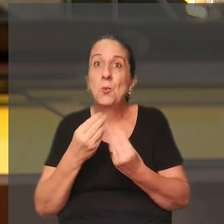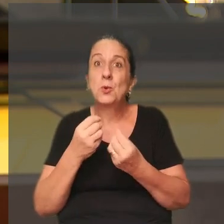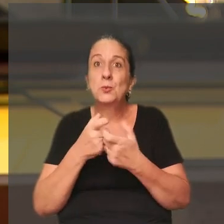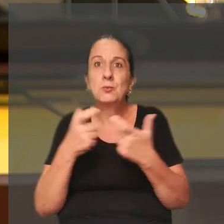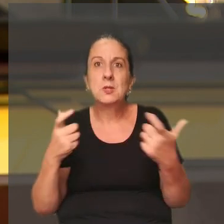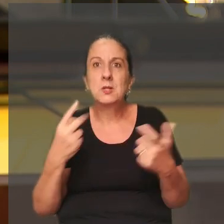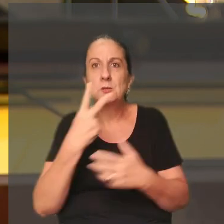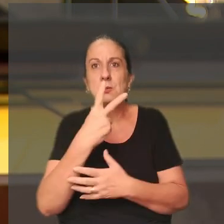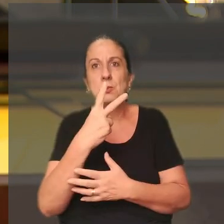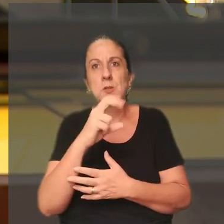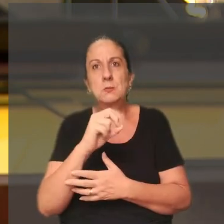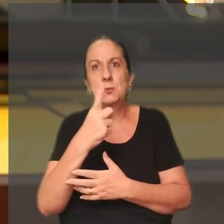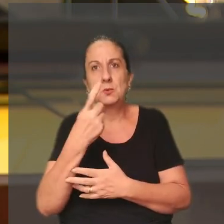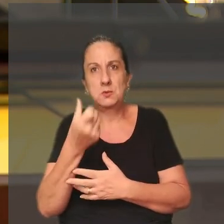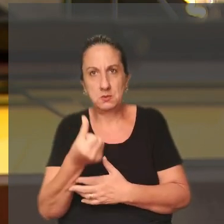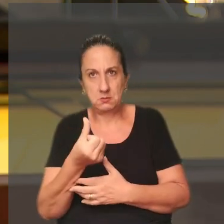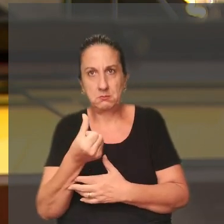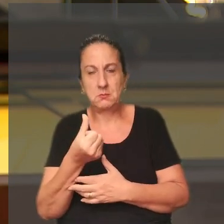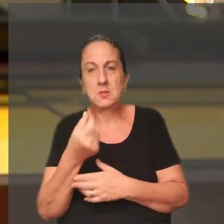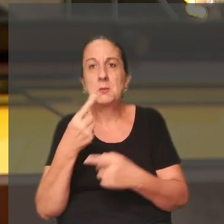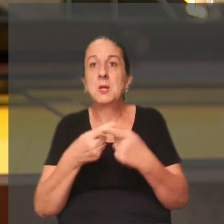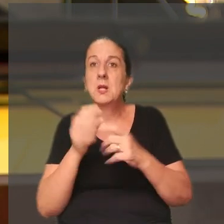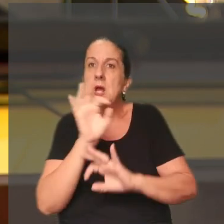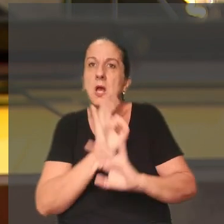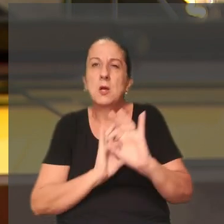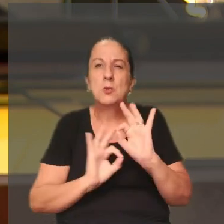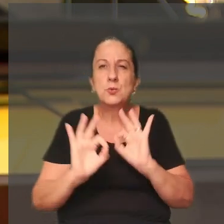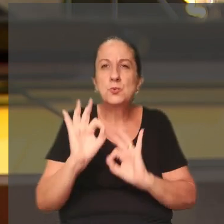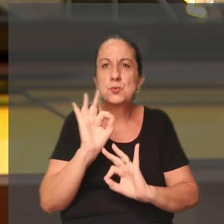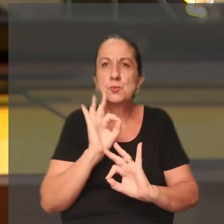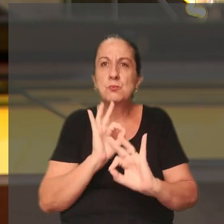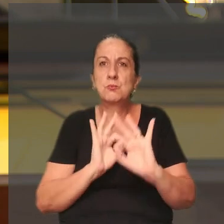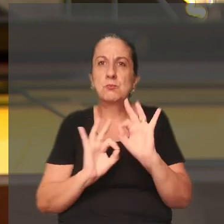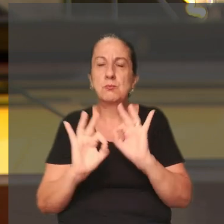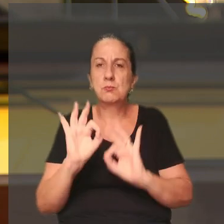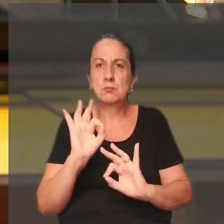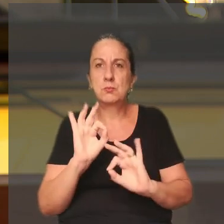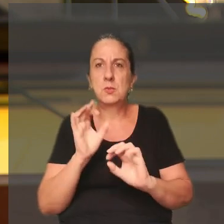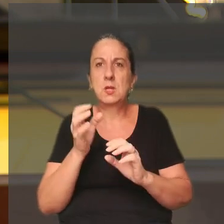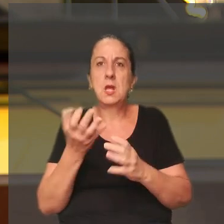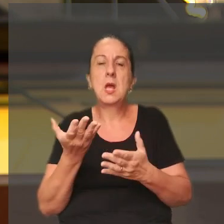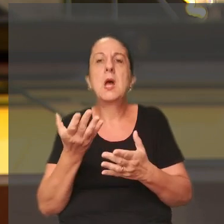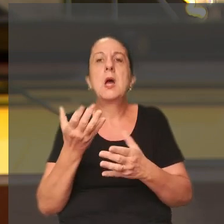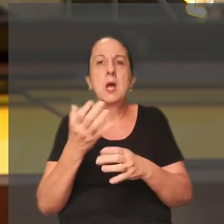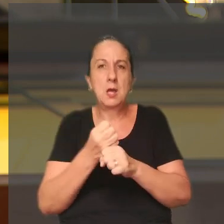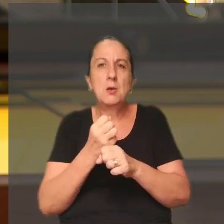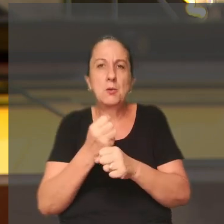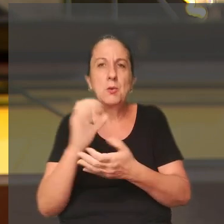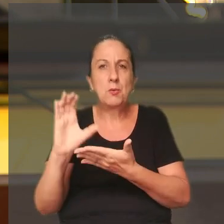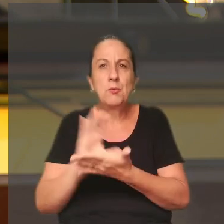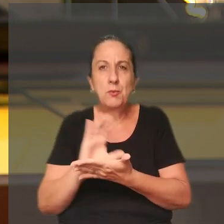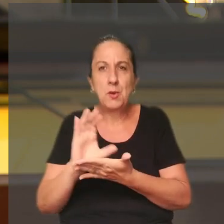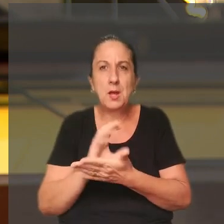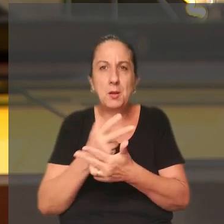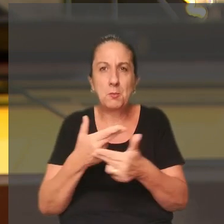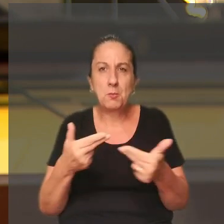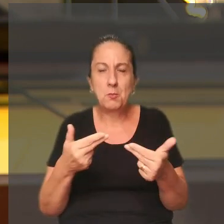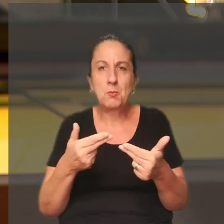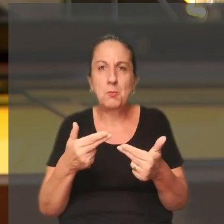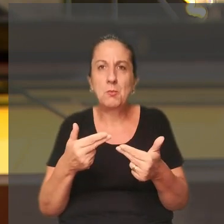em 2016, a pretexto de ajustar ajustar o orçamento